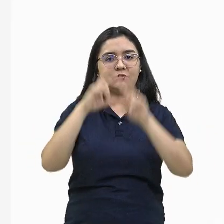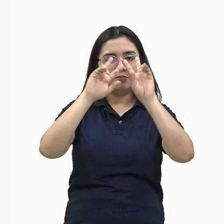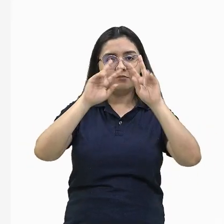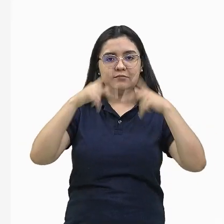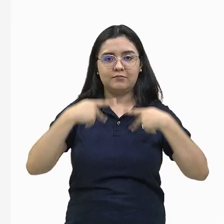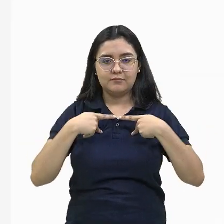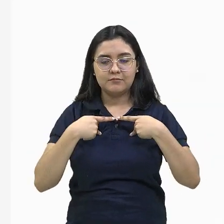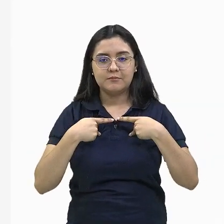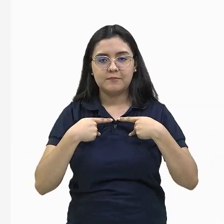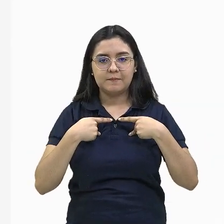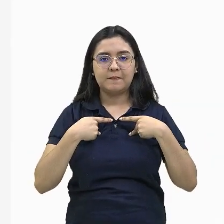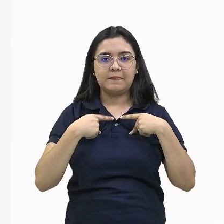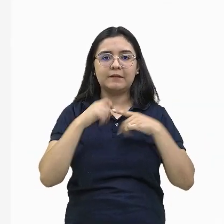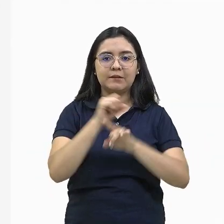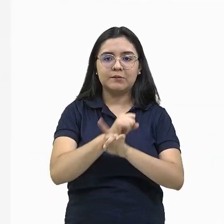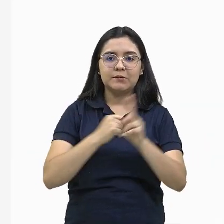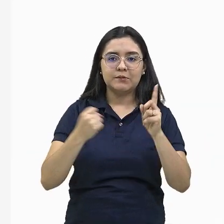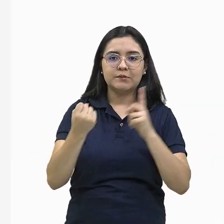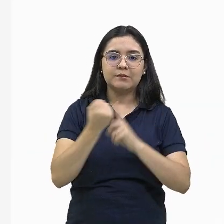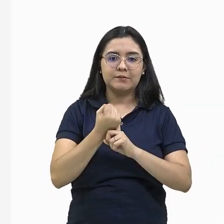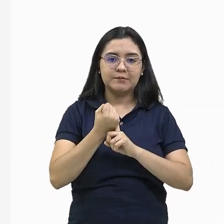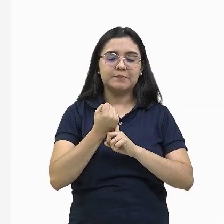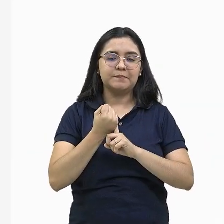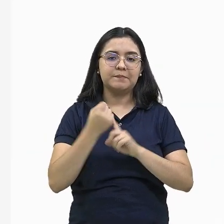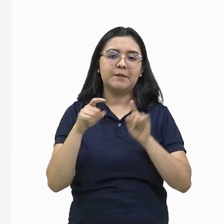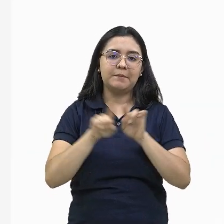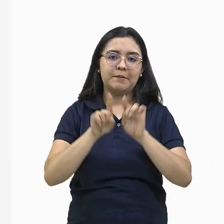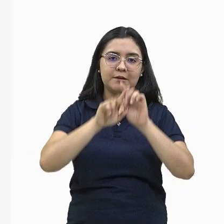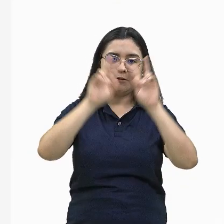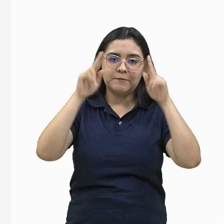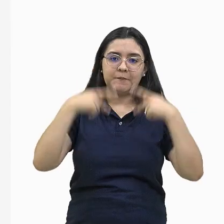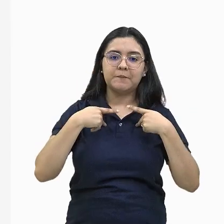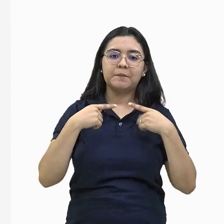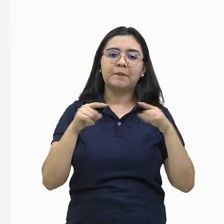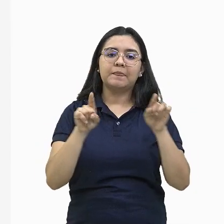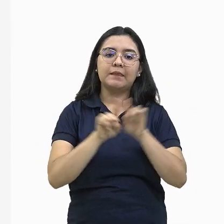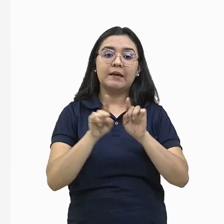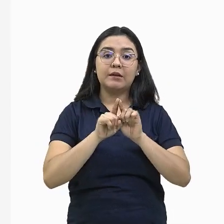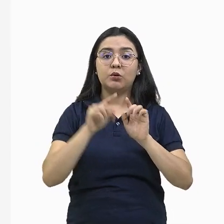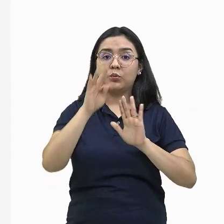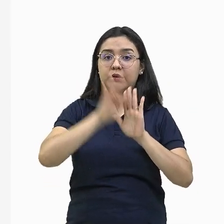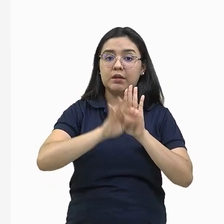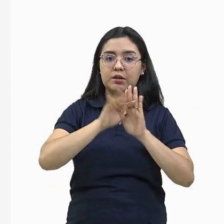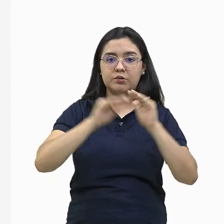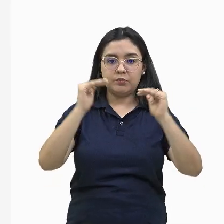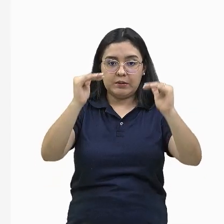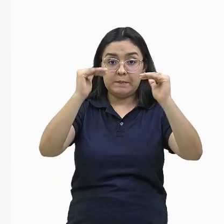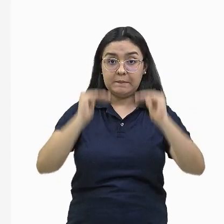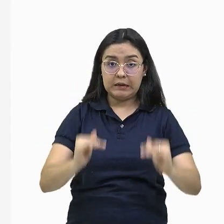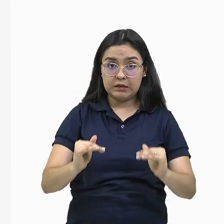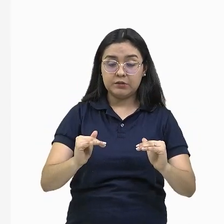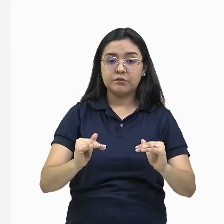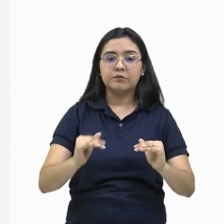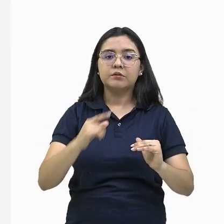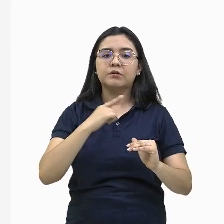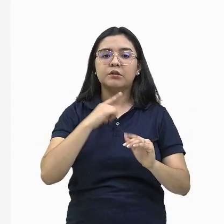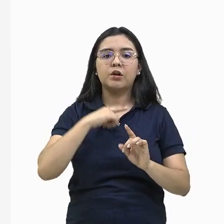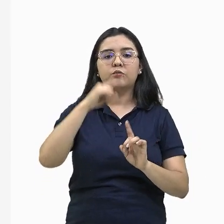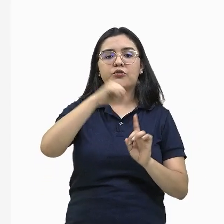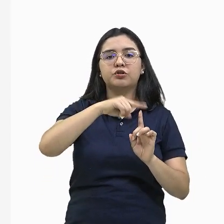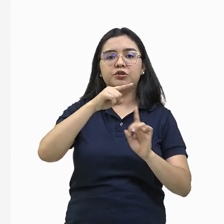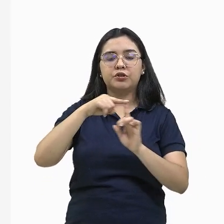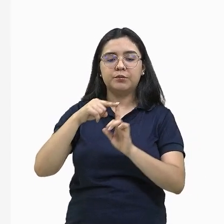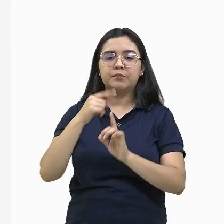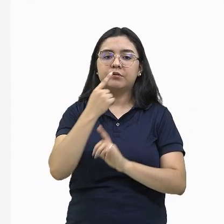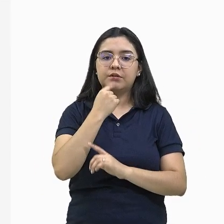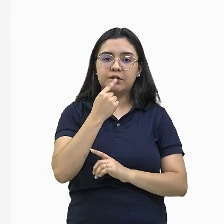raça humana, na sociedade, no ser humano. E o enunciado logo abaixo desse quadro, com os tipos sanguíneos,